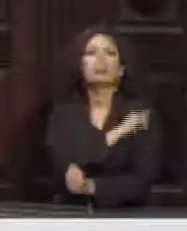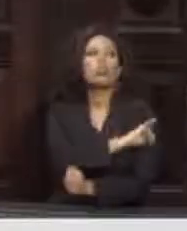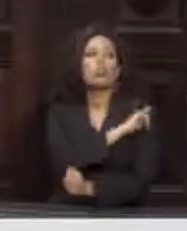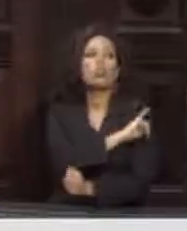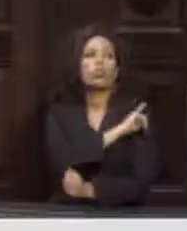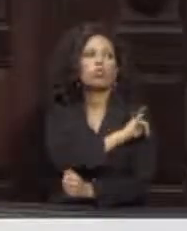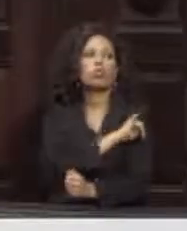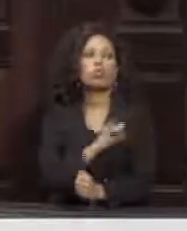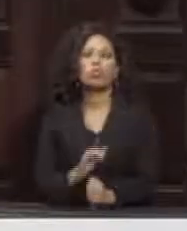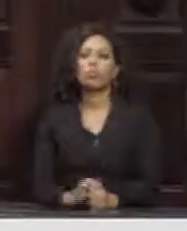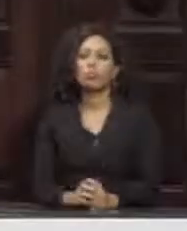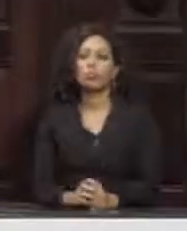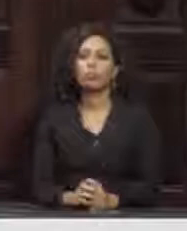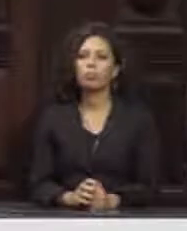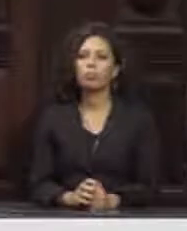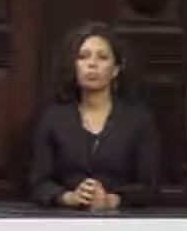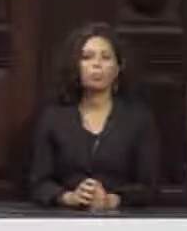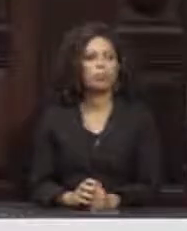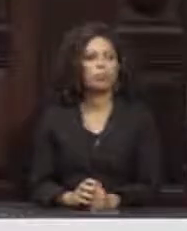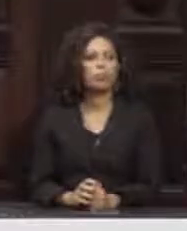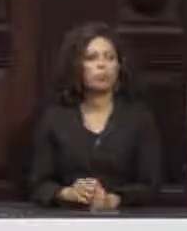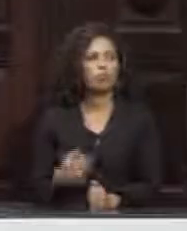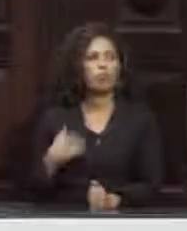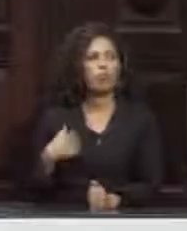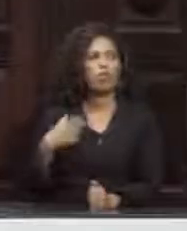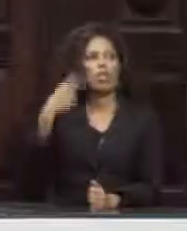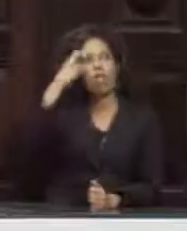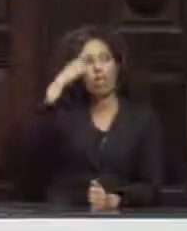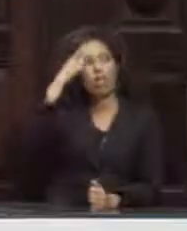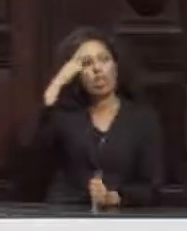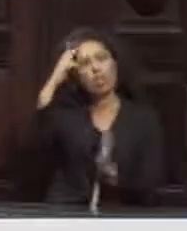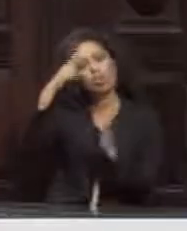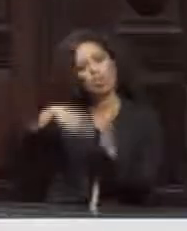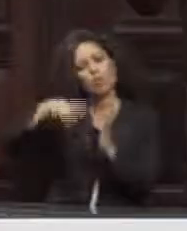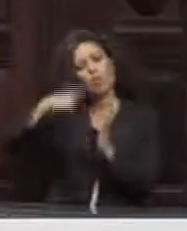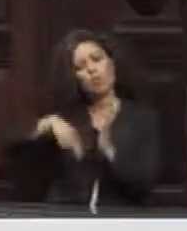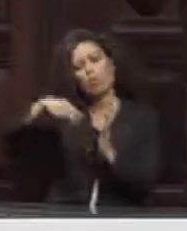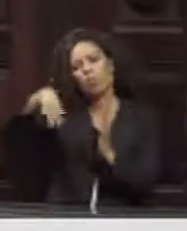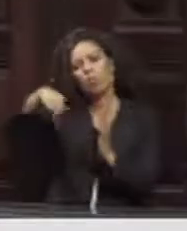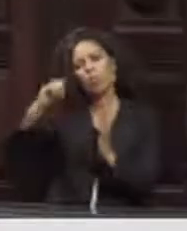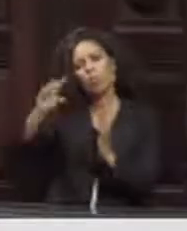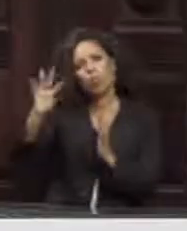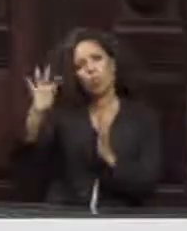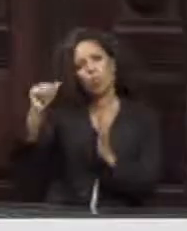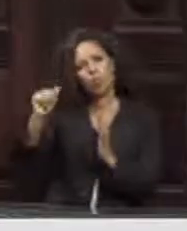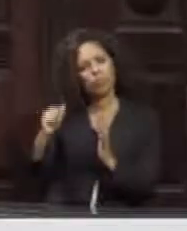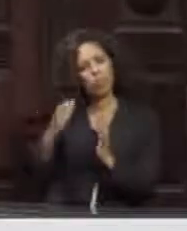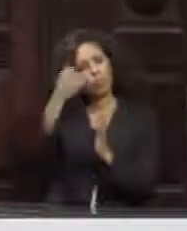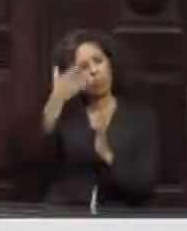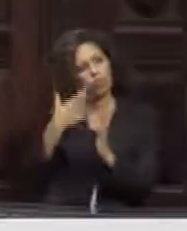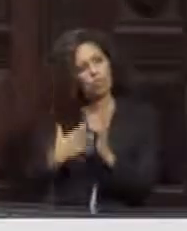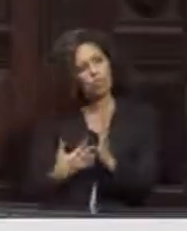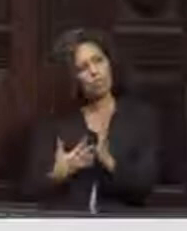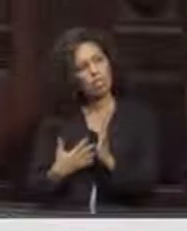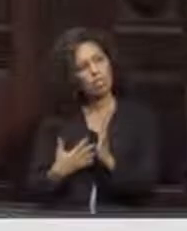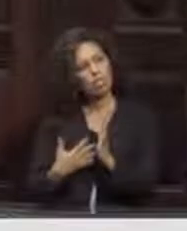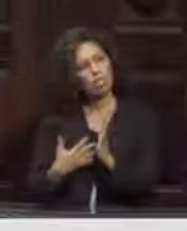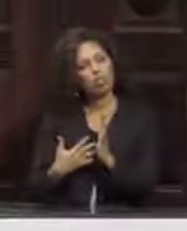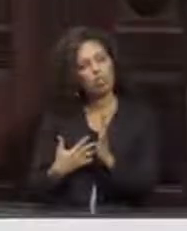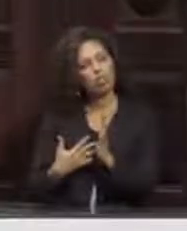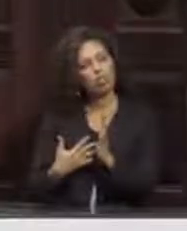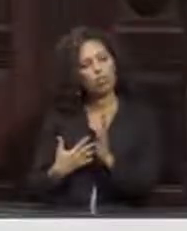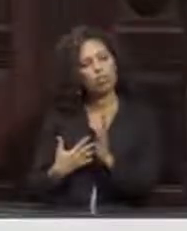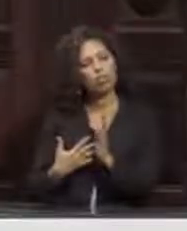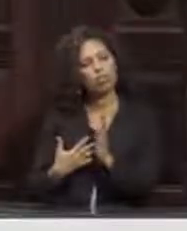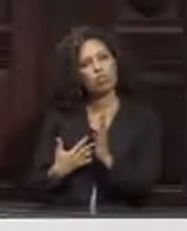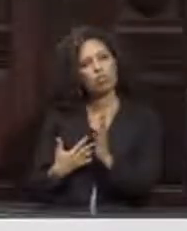Palácio Guanabara, me veio à memória uma inscrição que está lá, acredito eu